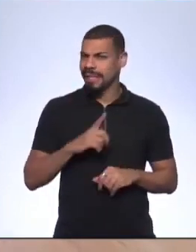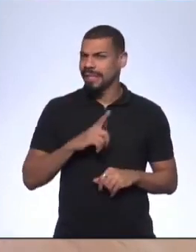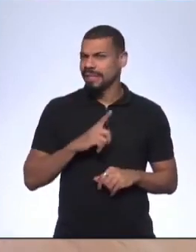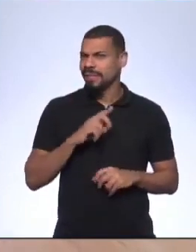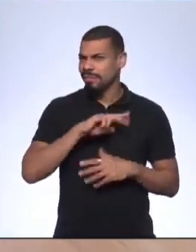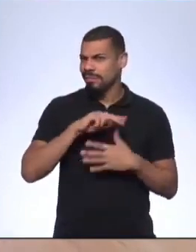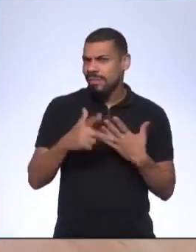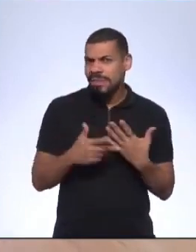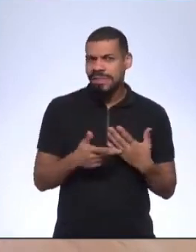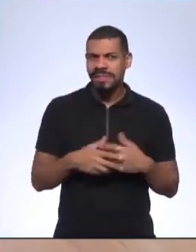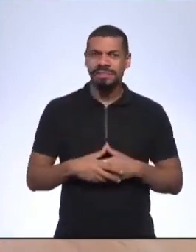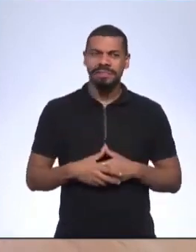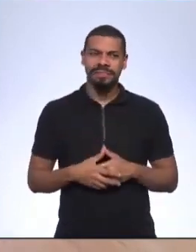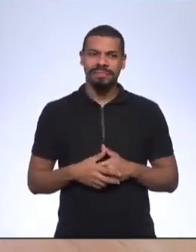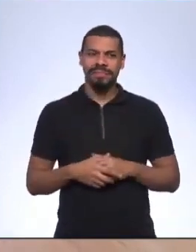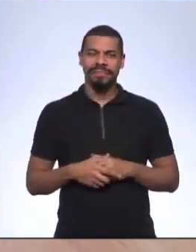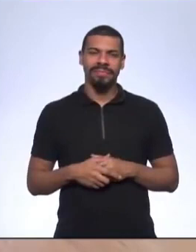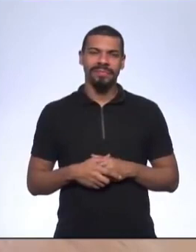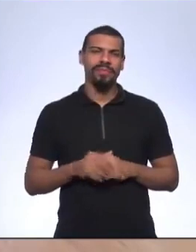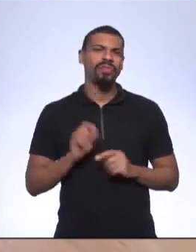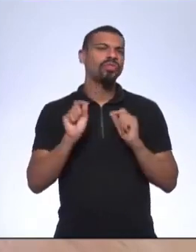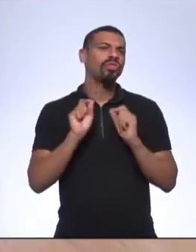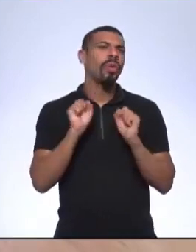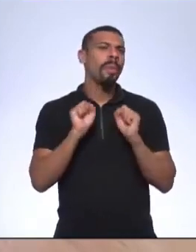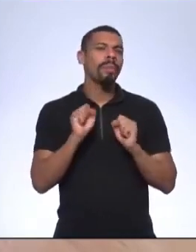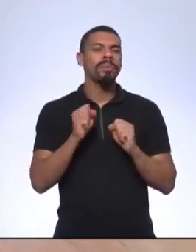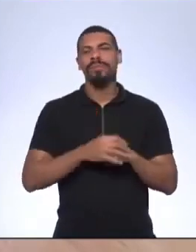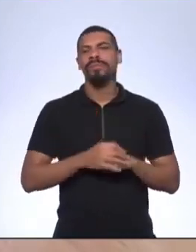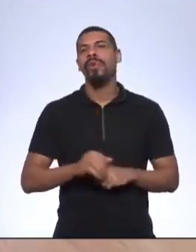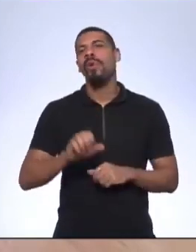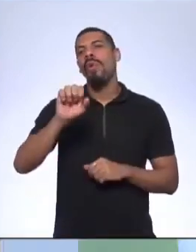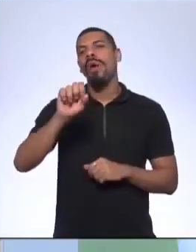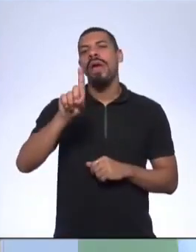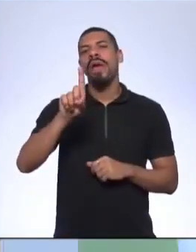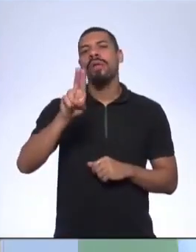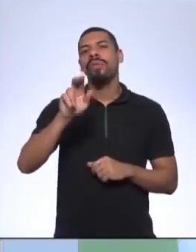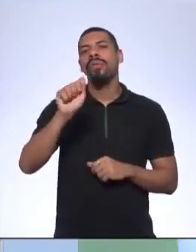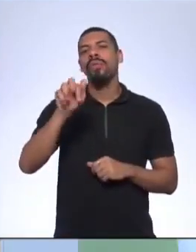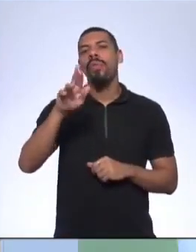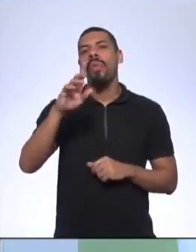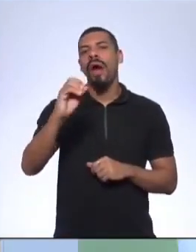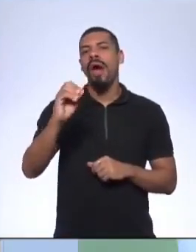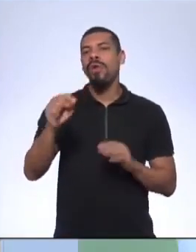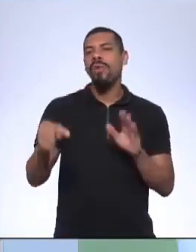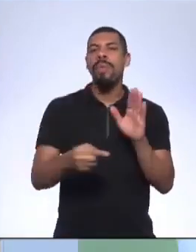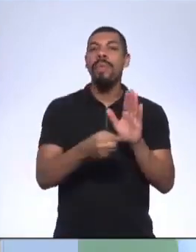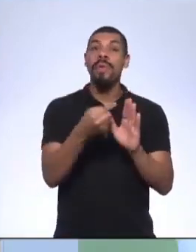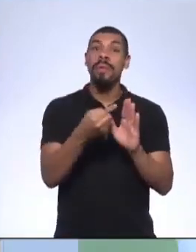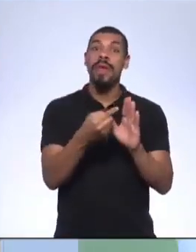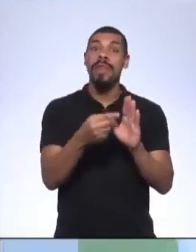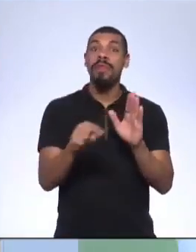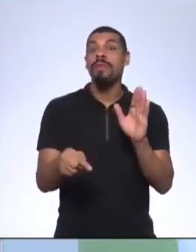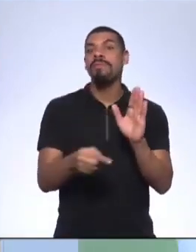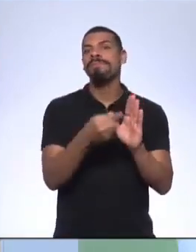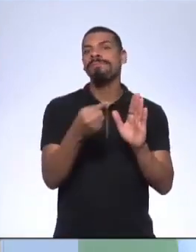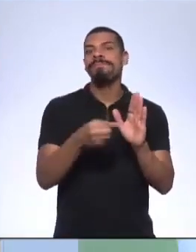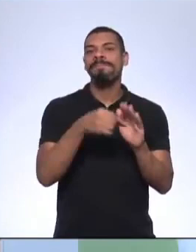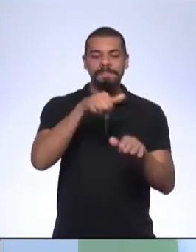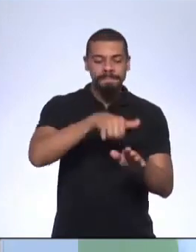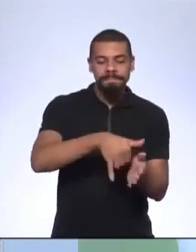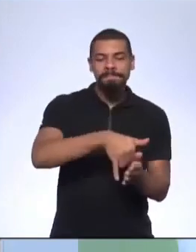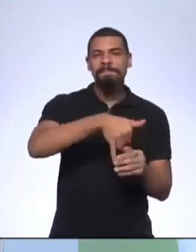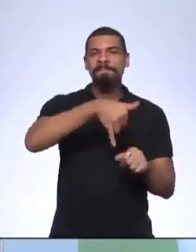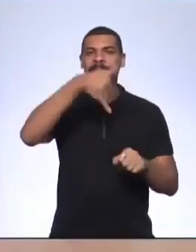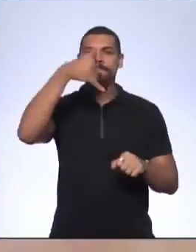bastante. Quer dizer, tem aqui, muita coisa aí, mas a destacar, o que nós temos aí? O Eduardo colocou assim, a invenção do primeiro telefone. Já foi lá no contexto histórico. O cara vai